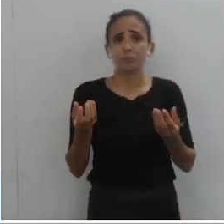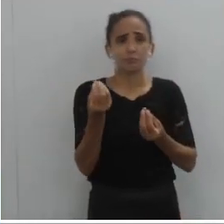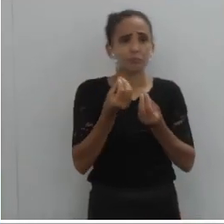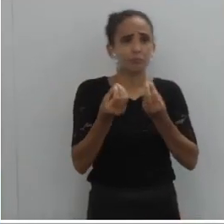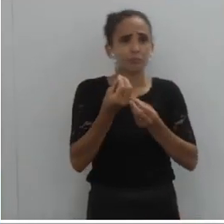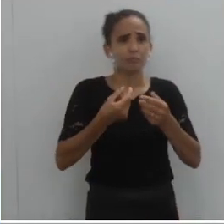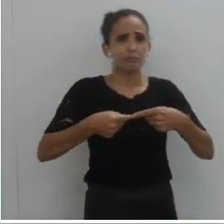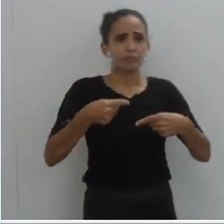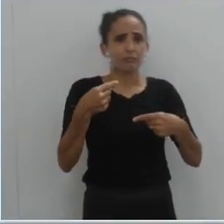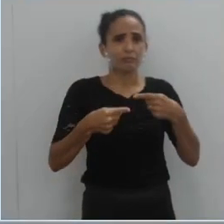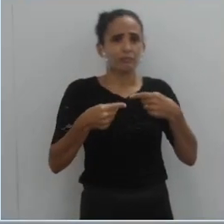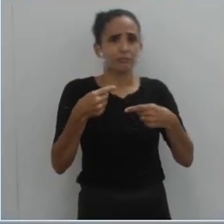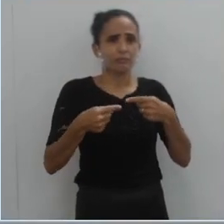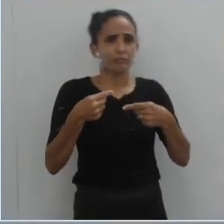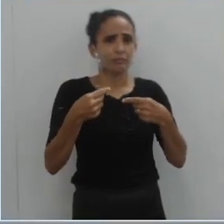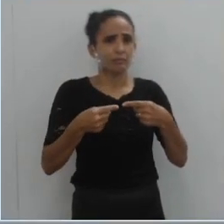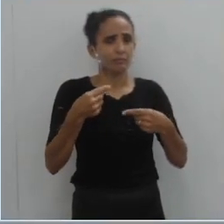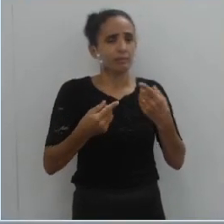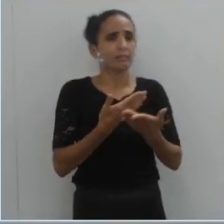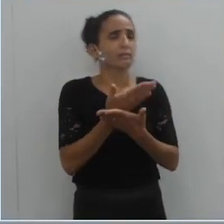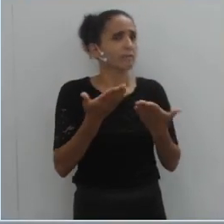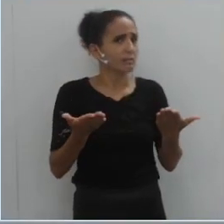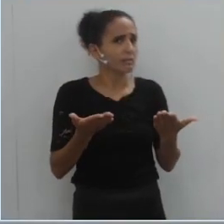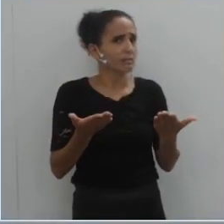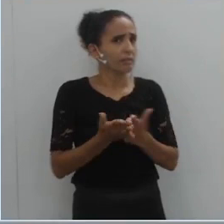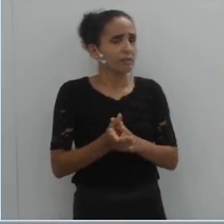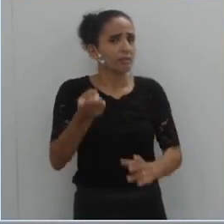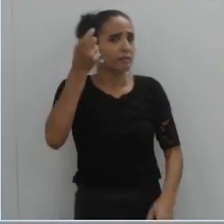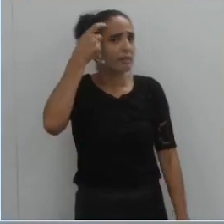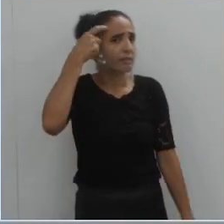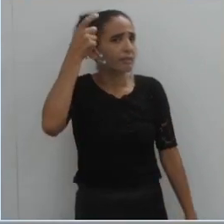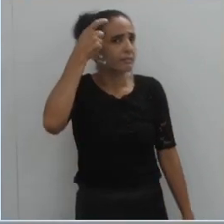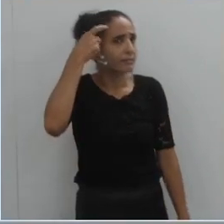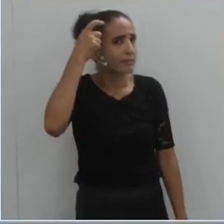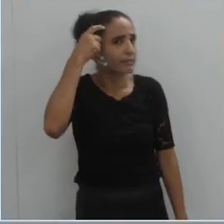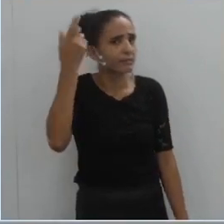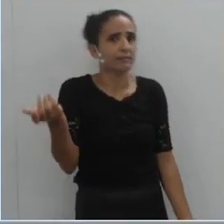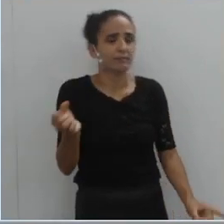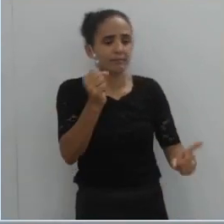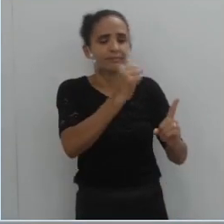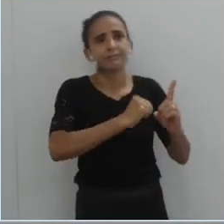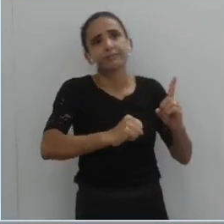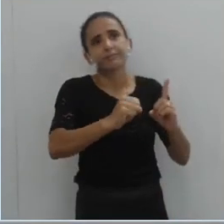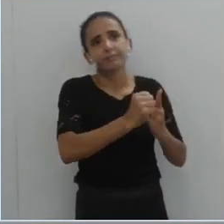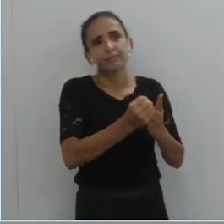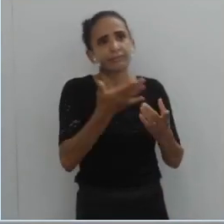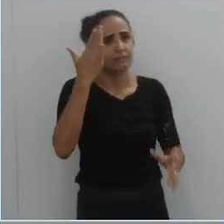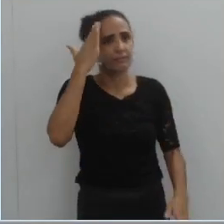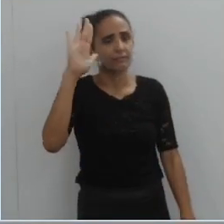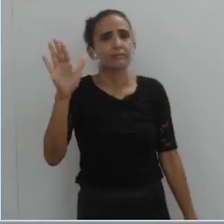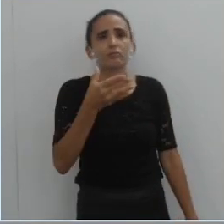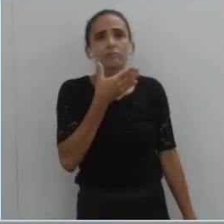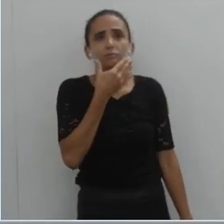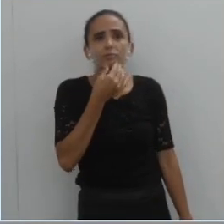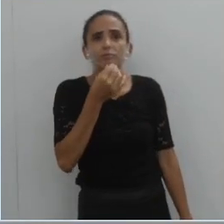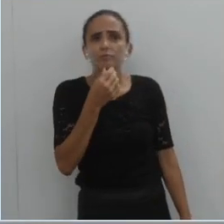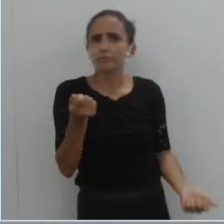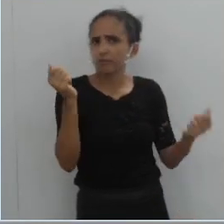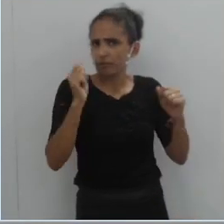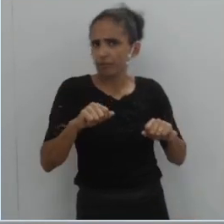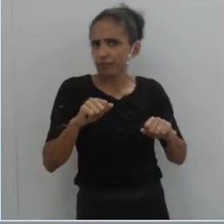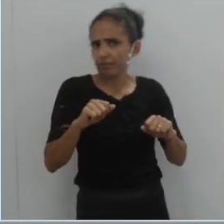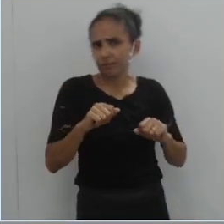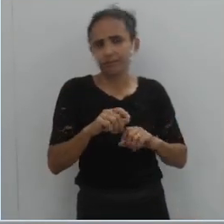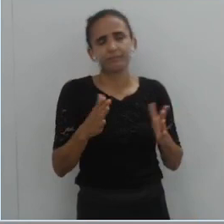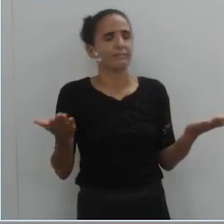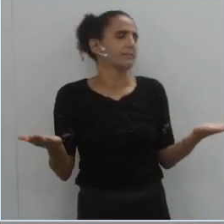questões políticas, porque na cabeça desse povo, só quem sabia as coisas eram os homens. E a gente sabe